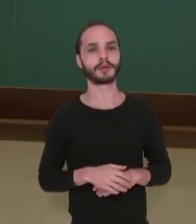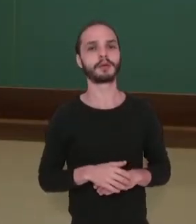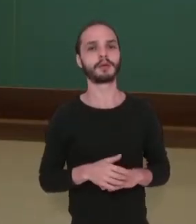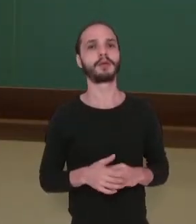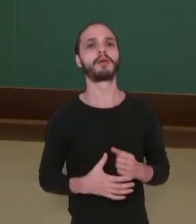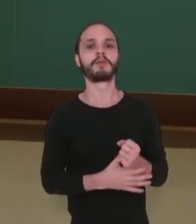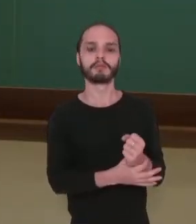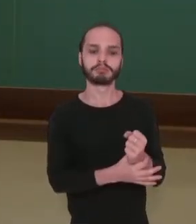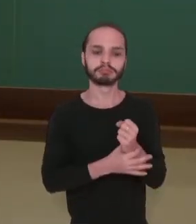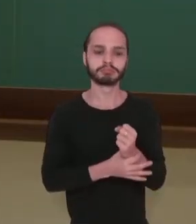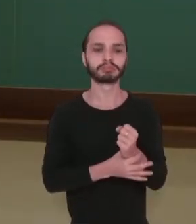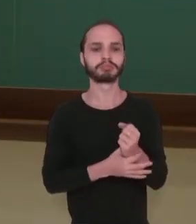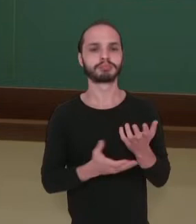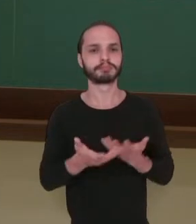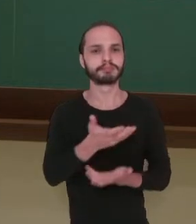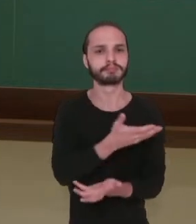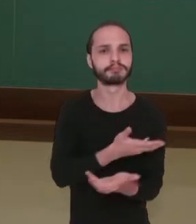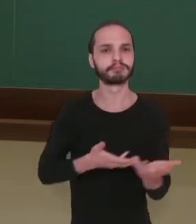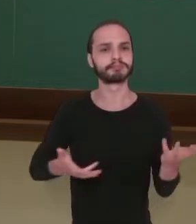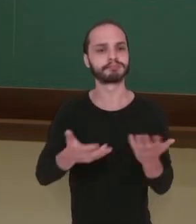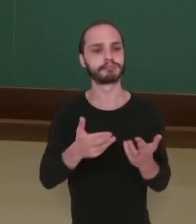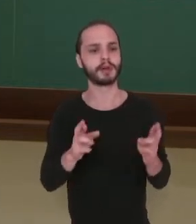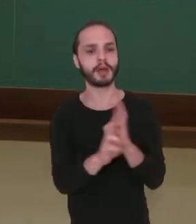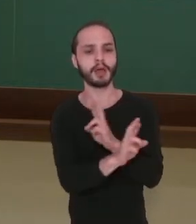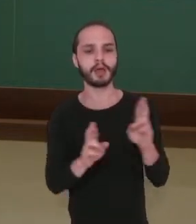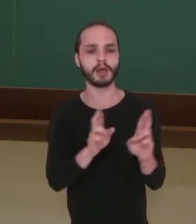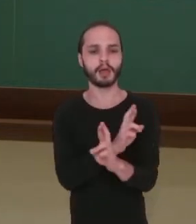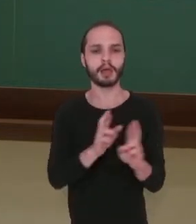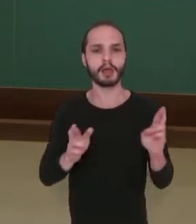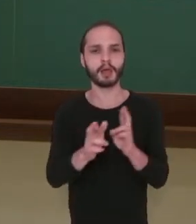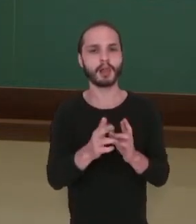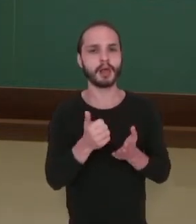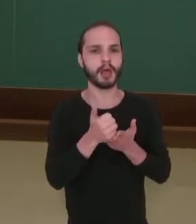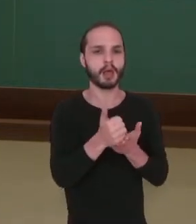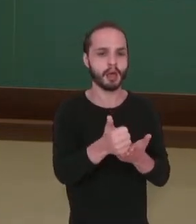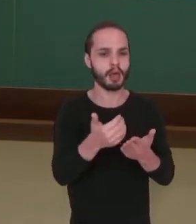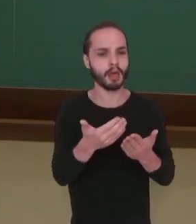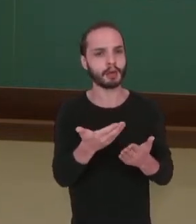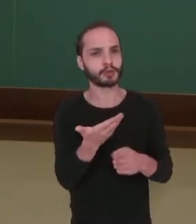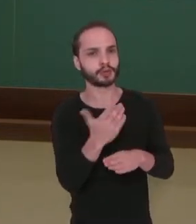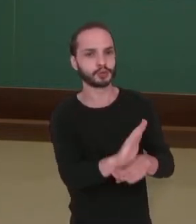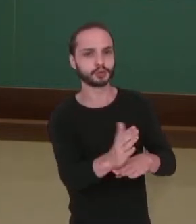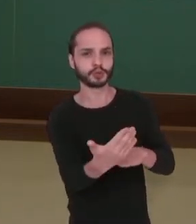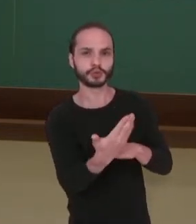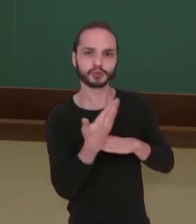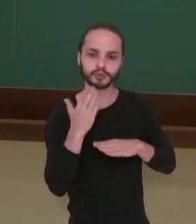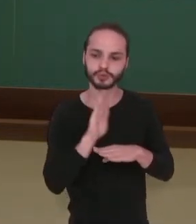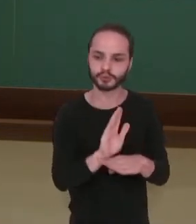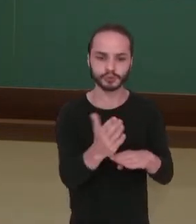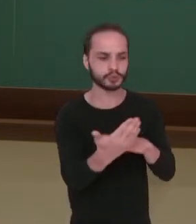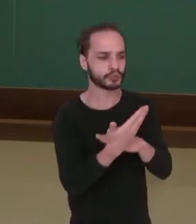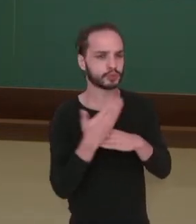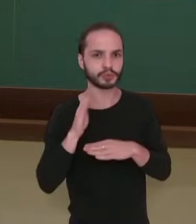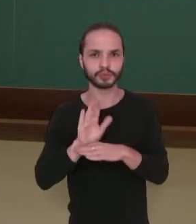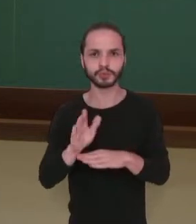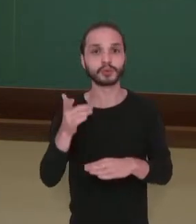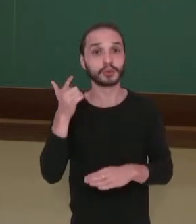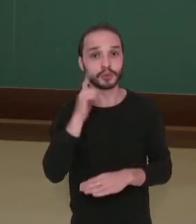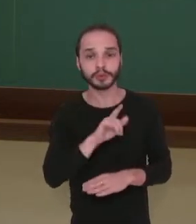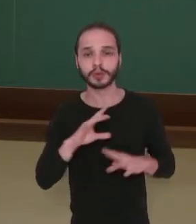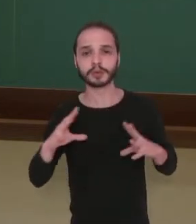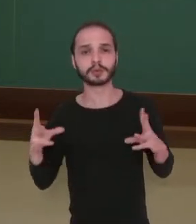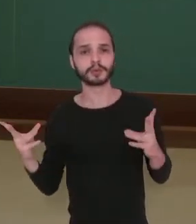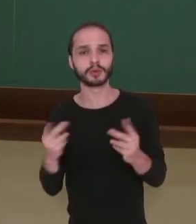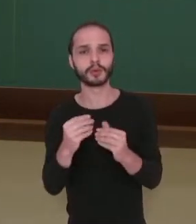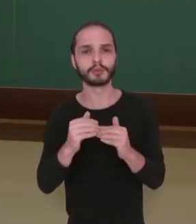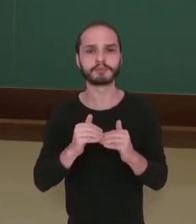de cooperação no ambiente escolar. Qual o justificativo para isso? Quando todos cooperam, conseguimos ter um ambiente mais tranquilo